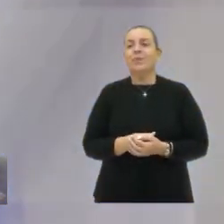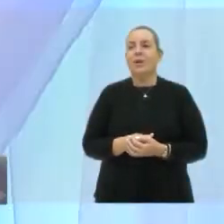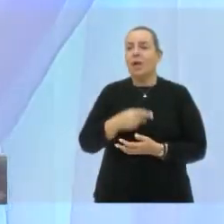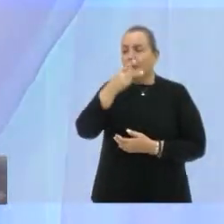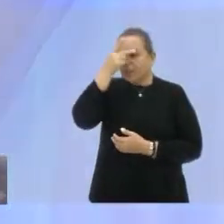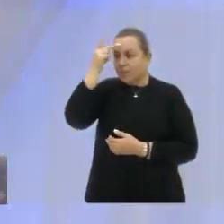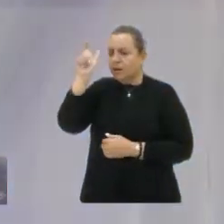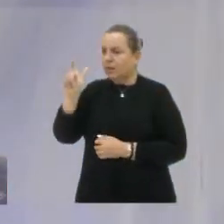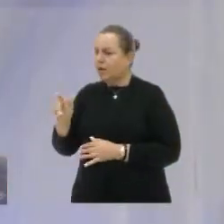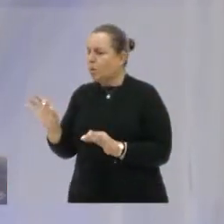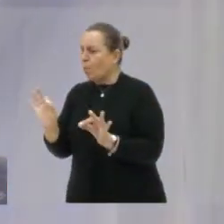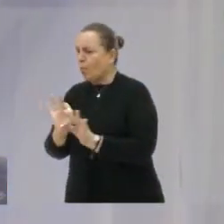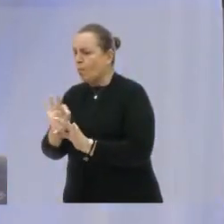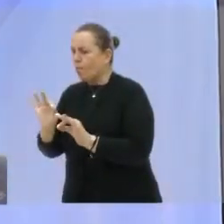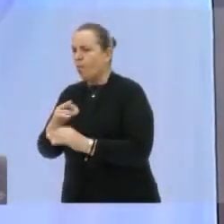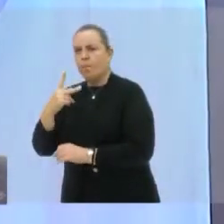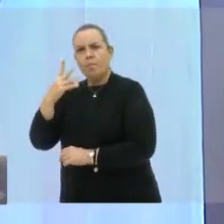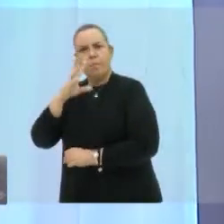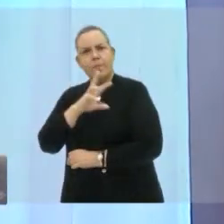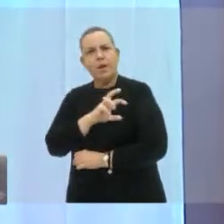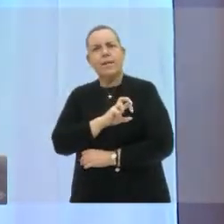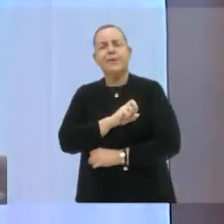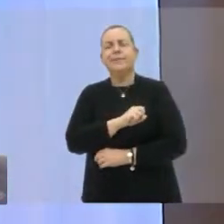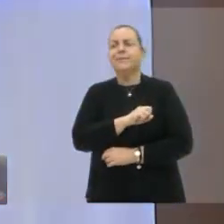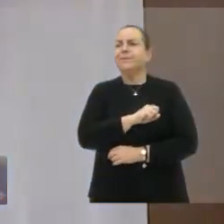eu. Ninguém te ama